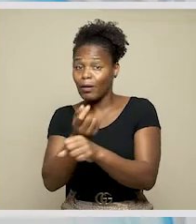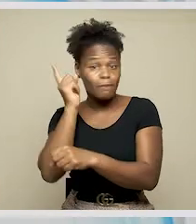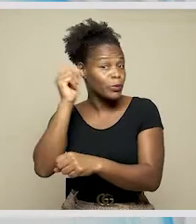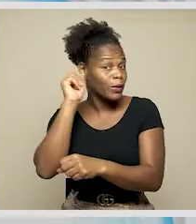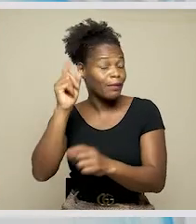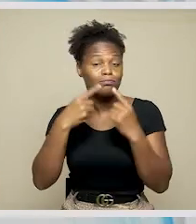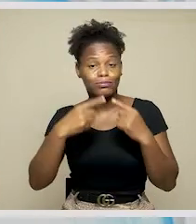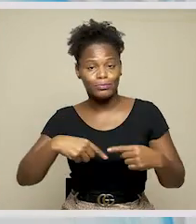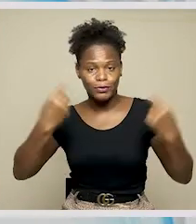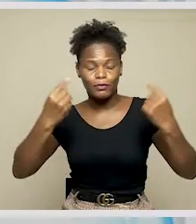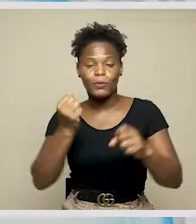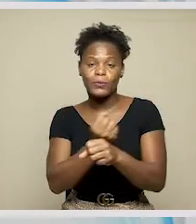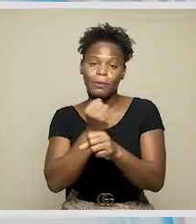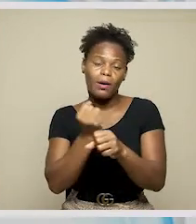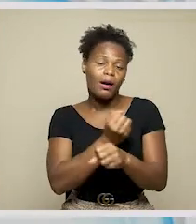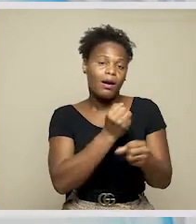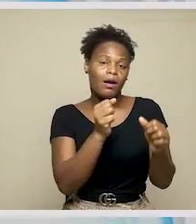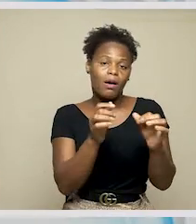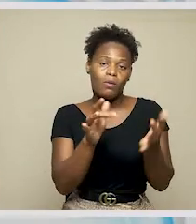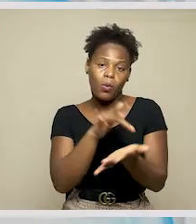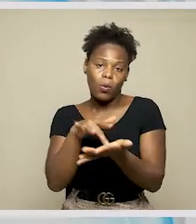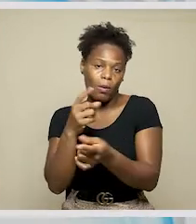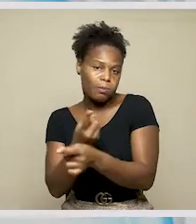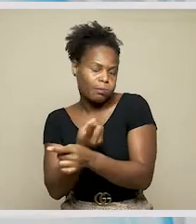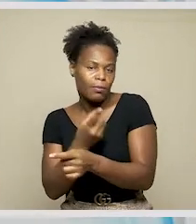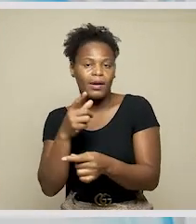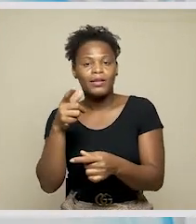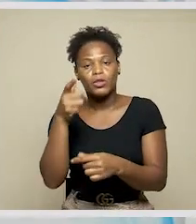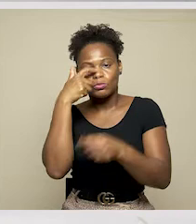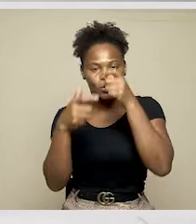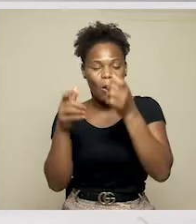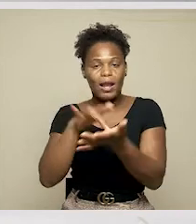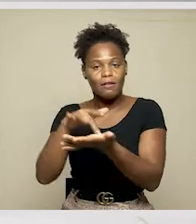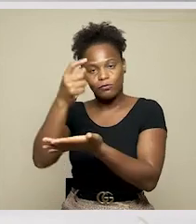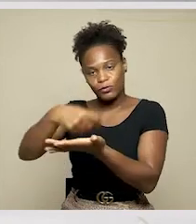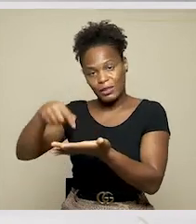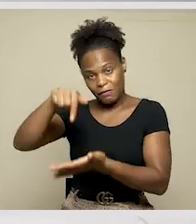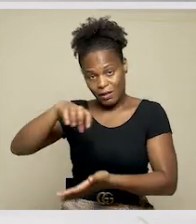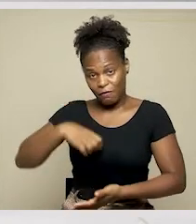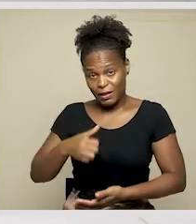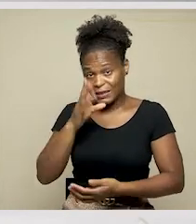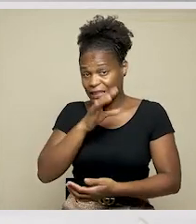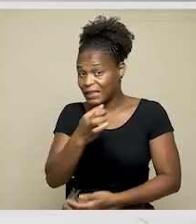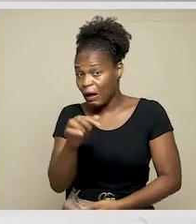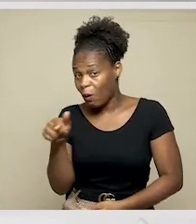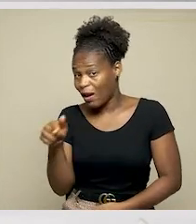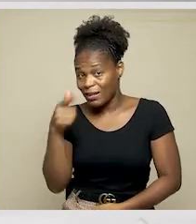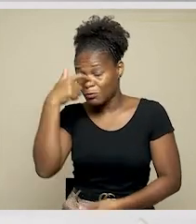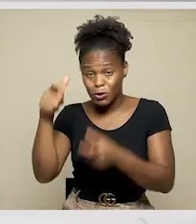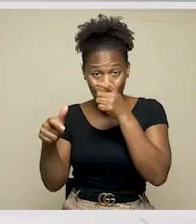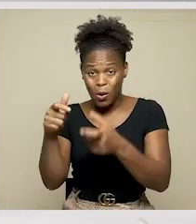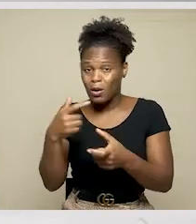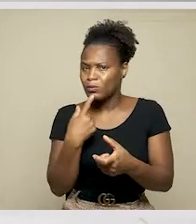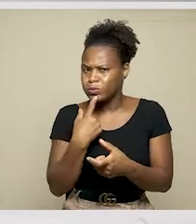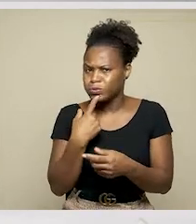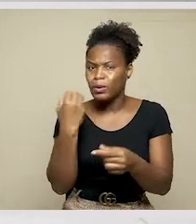importante na divulgação dos trabalhos literários dos autores cabo-verdianos. Se não fossem esses periódicos,